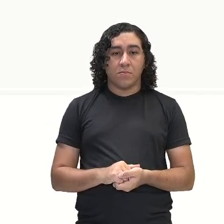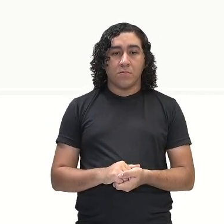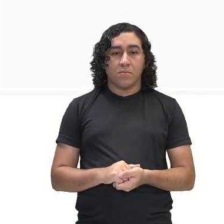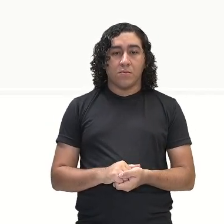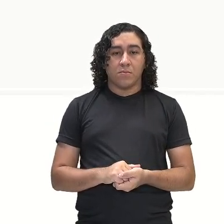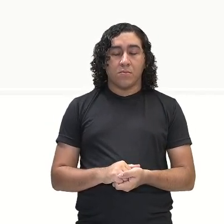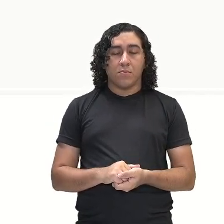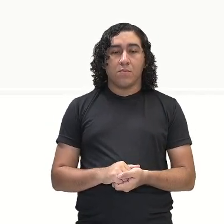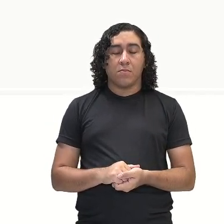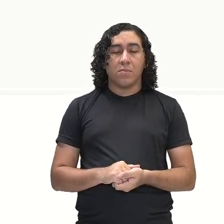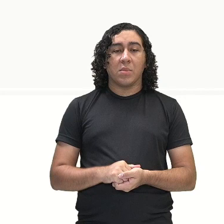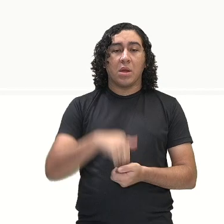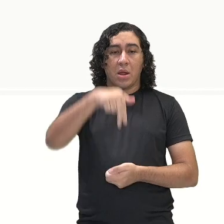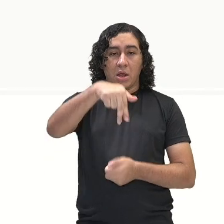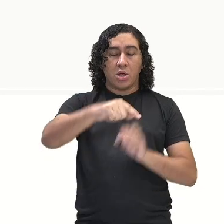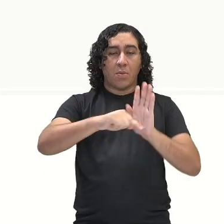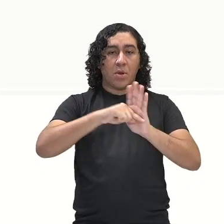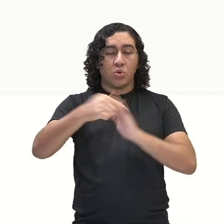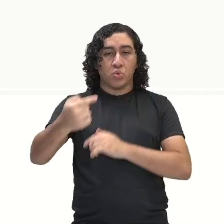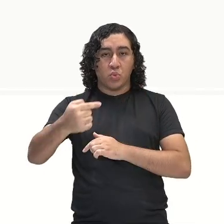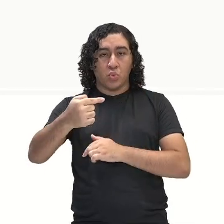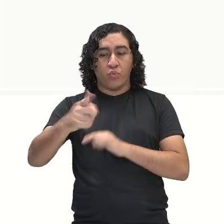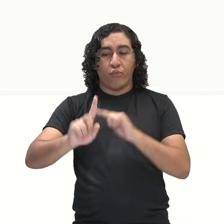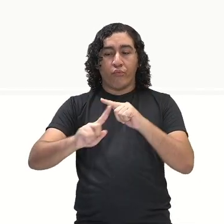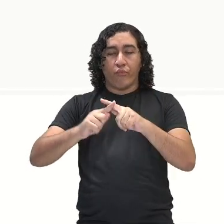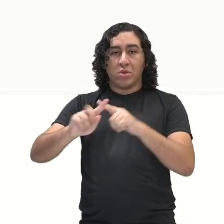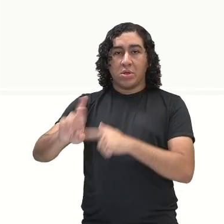N menos 1 vezes a razão.